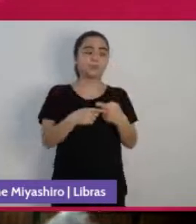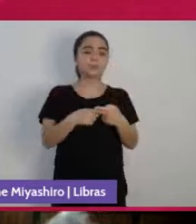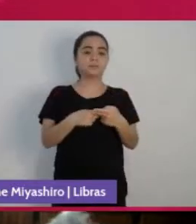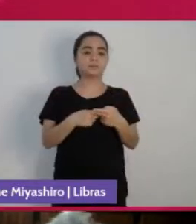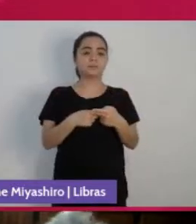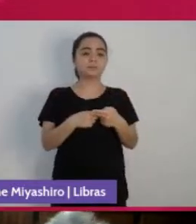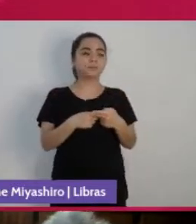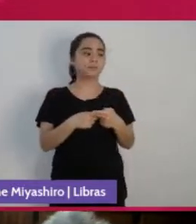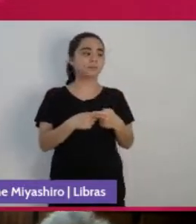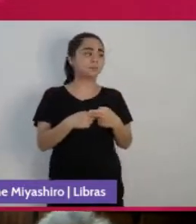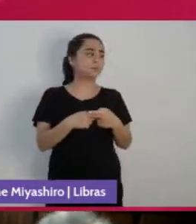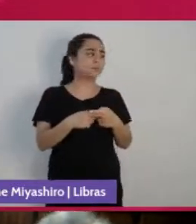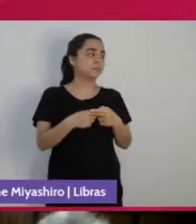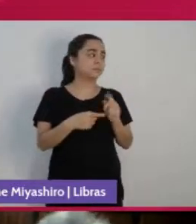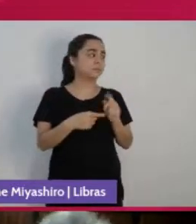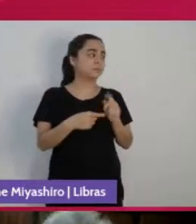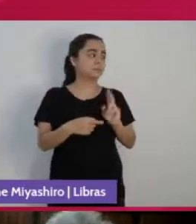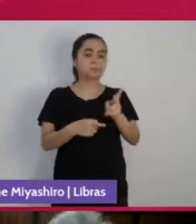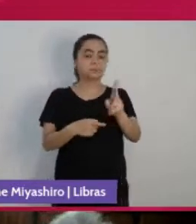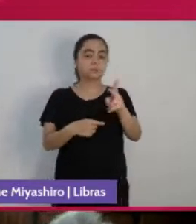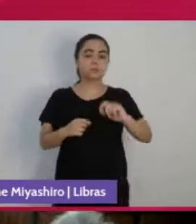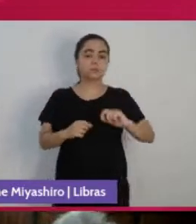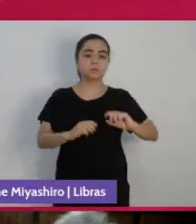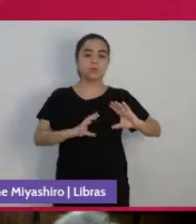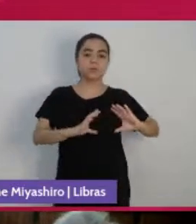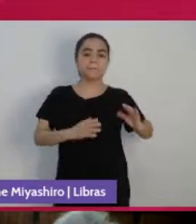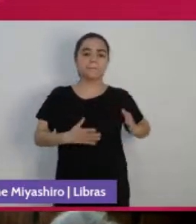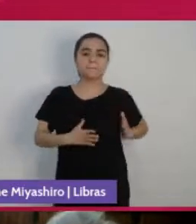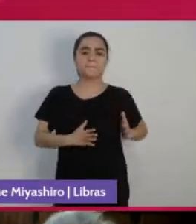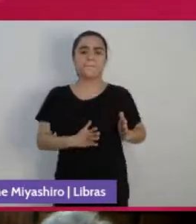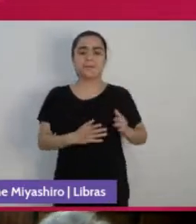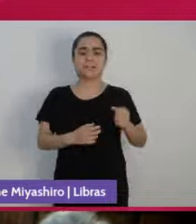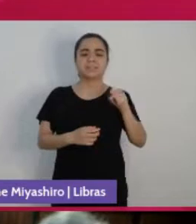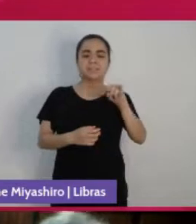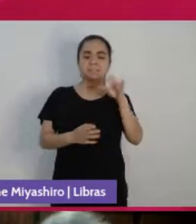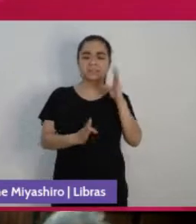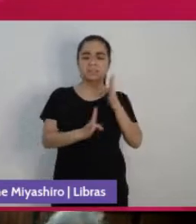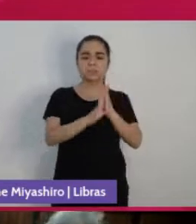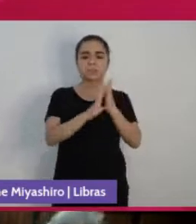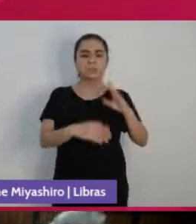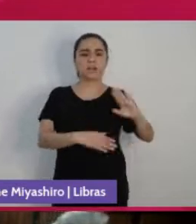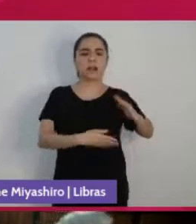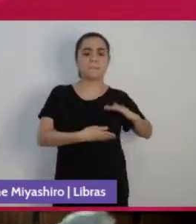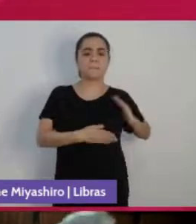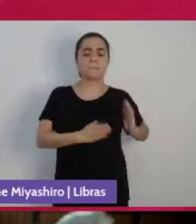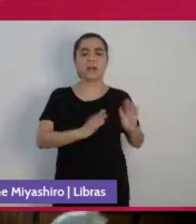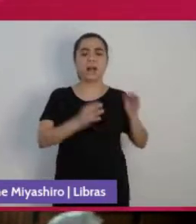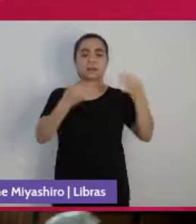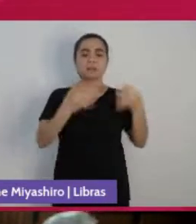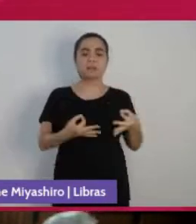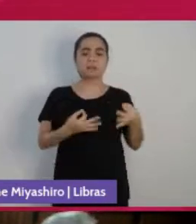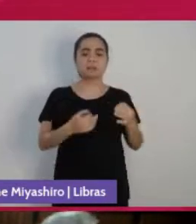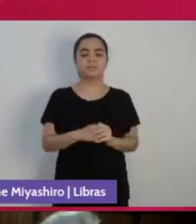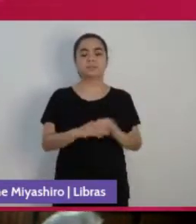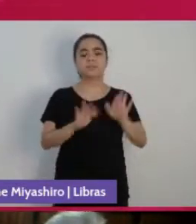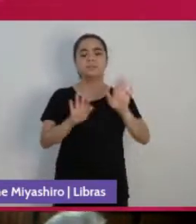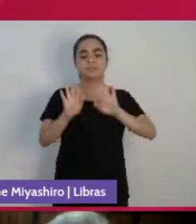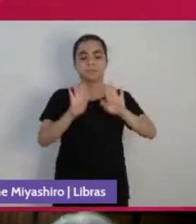ter que levar a mama se você não encontrar a angulação correta. Lógico que